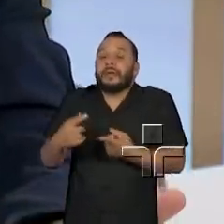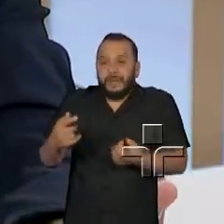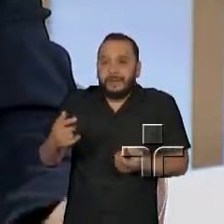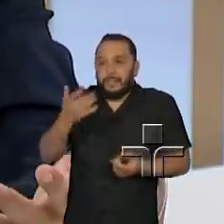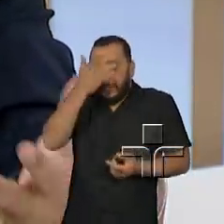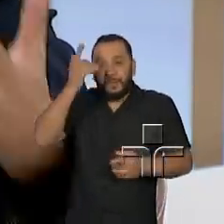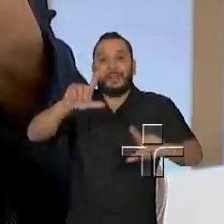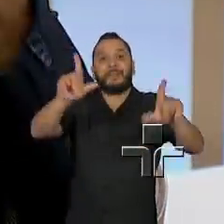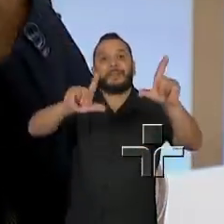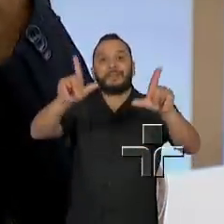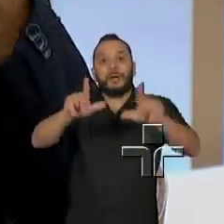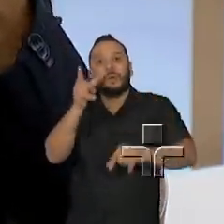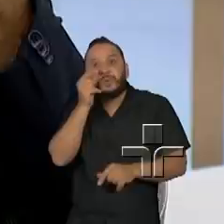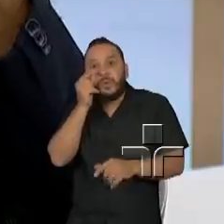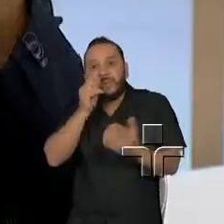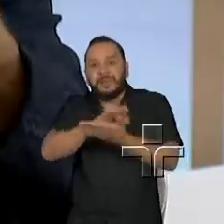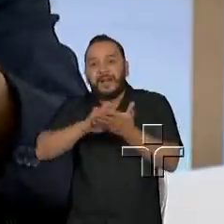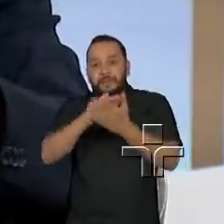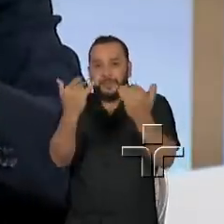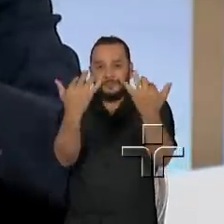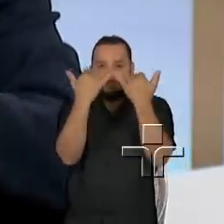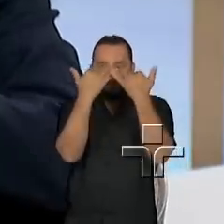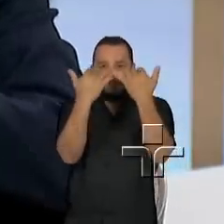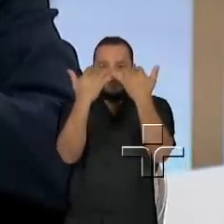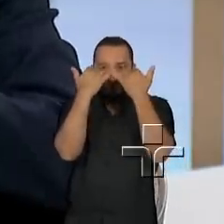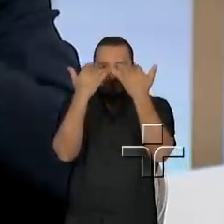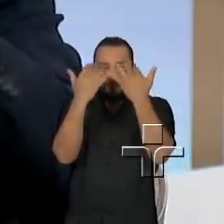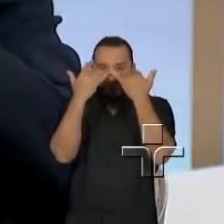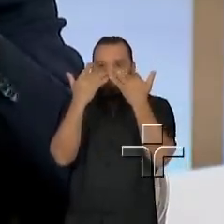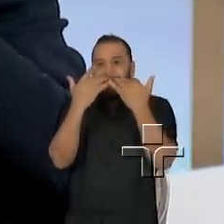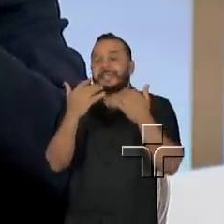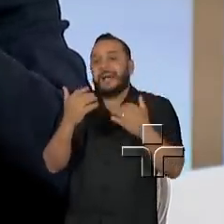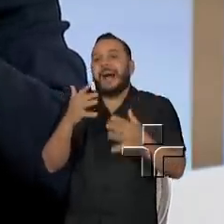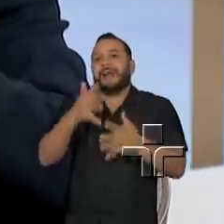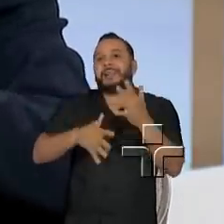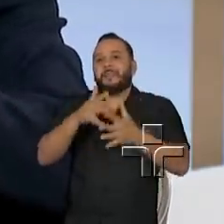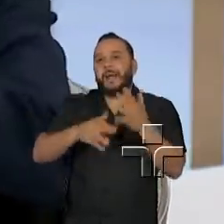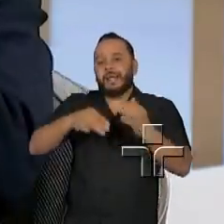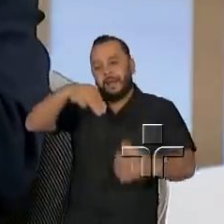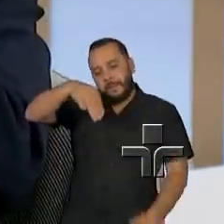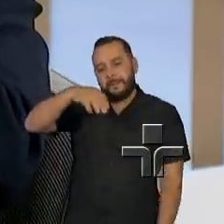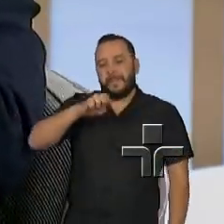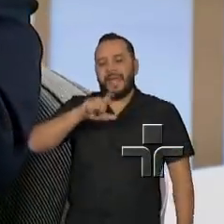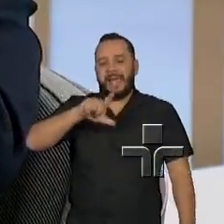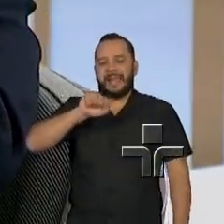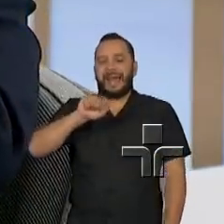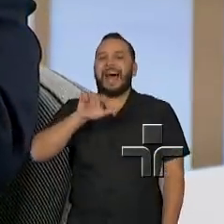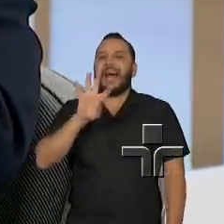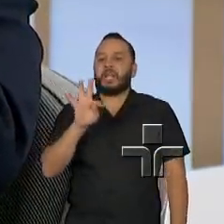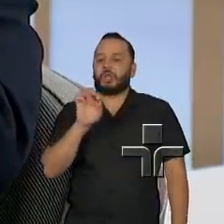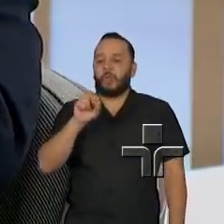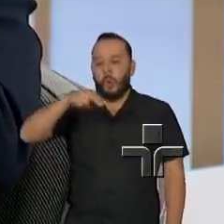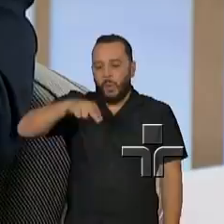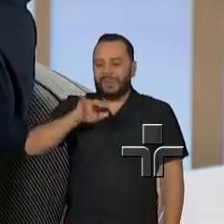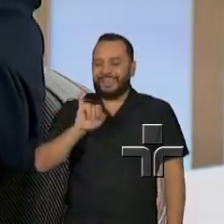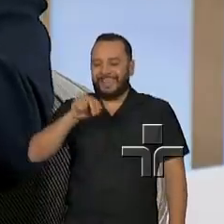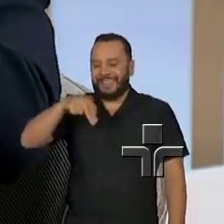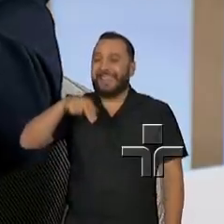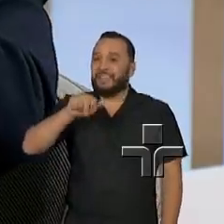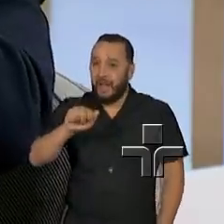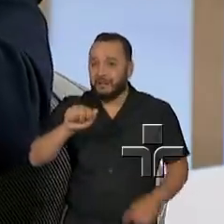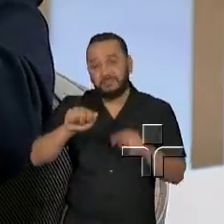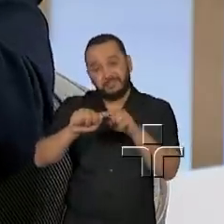a uma tela? Porque aquela luz que chega inibe a formação da melatonina, que aliás é a única dessas todas que eu separo como sendo uma coisa bacana. Eu